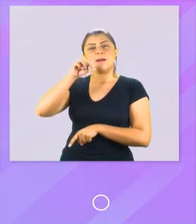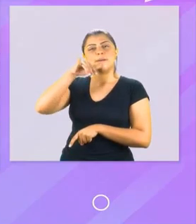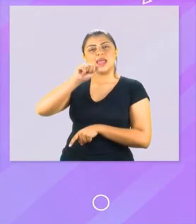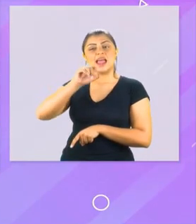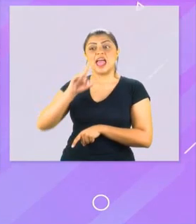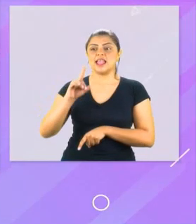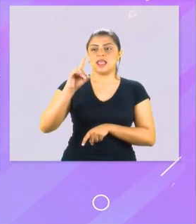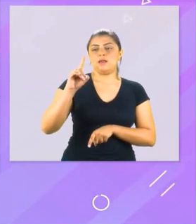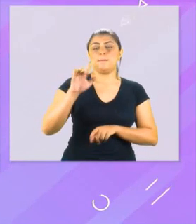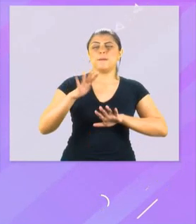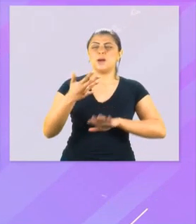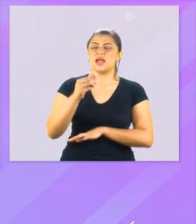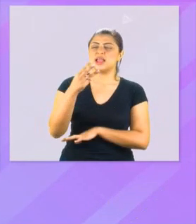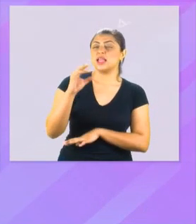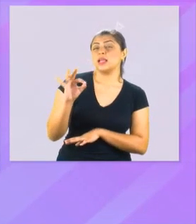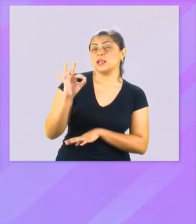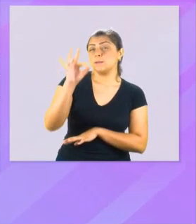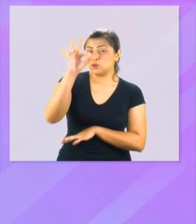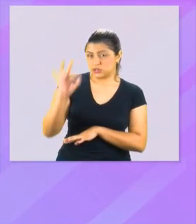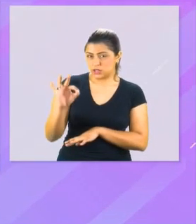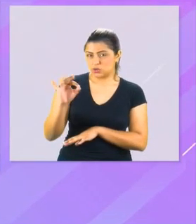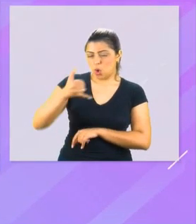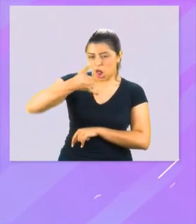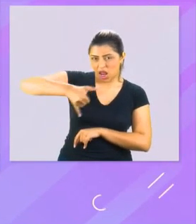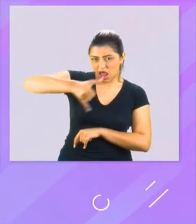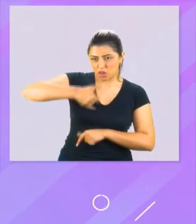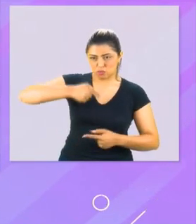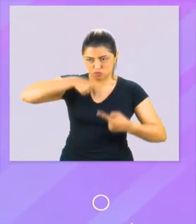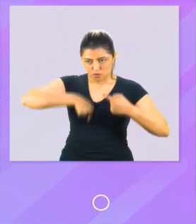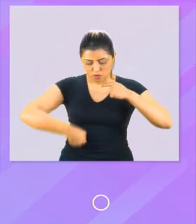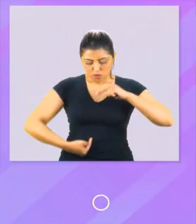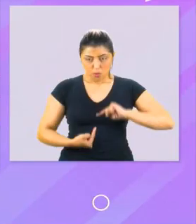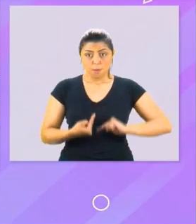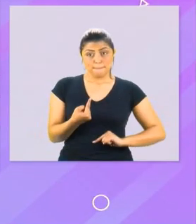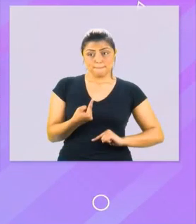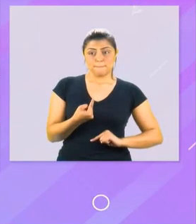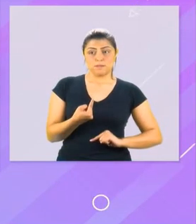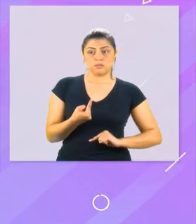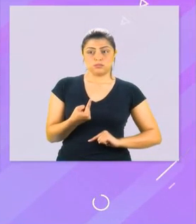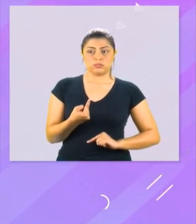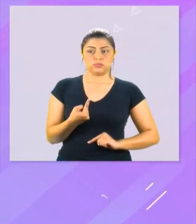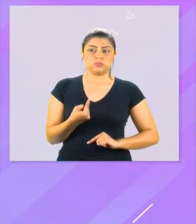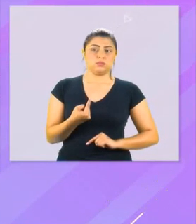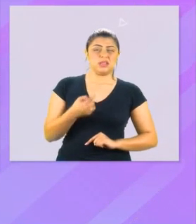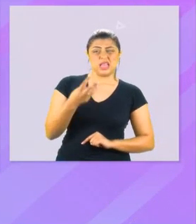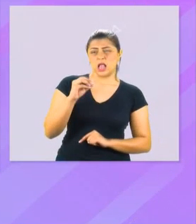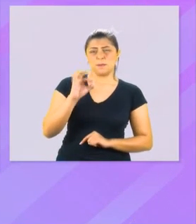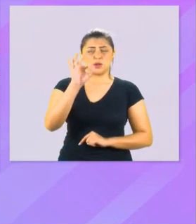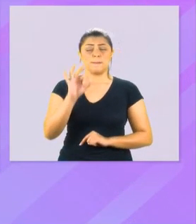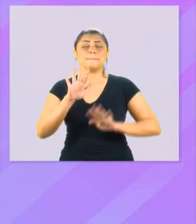que apenas 30% do colesterol circulante no nosso organismo é proveniente desse colesterol